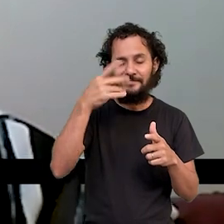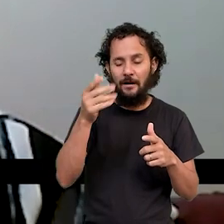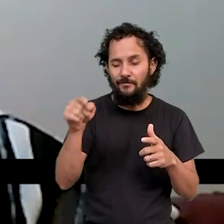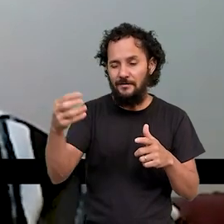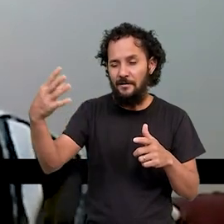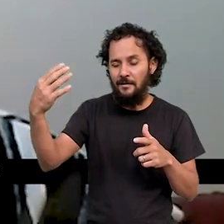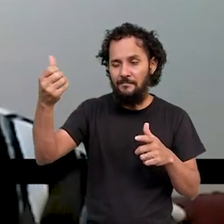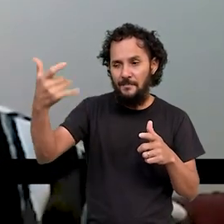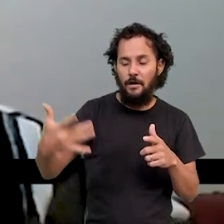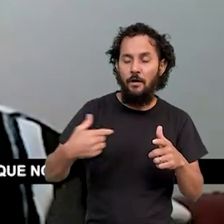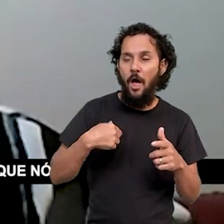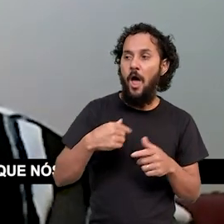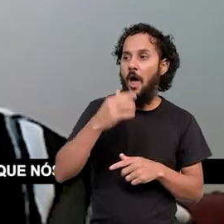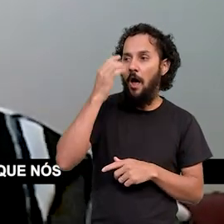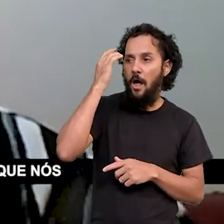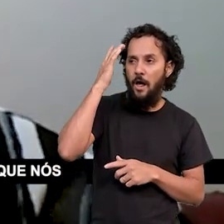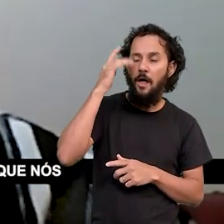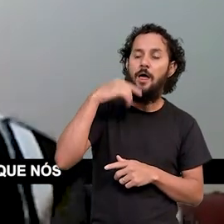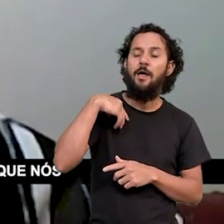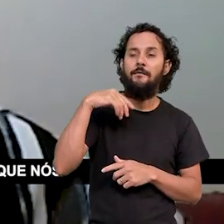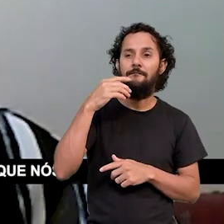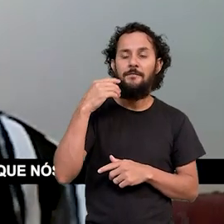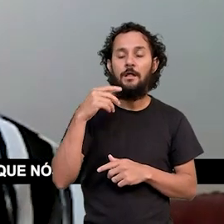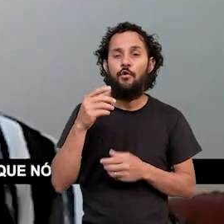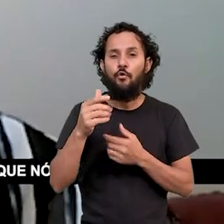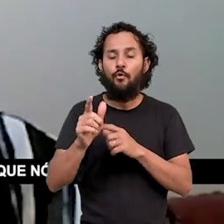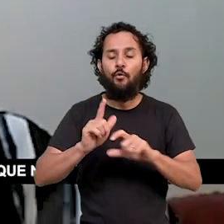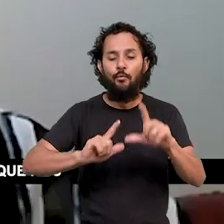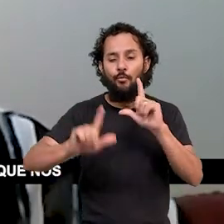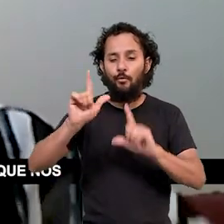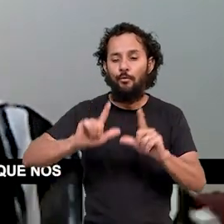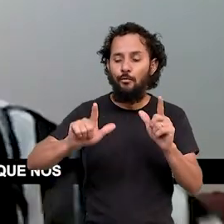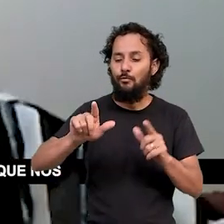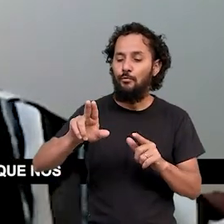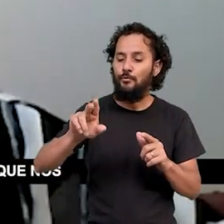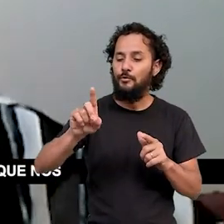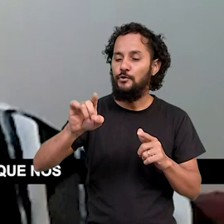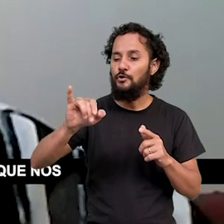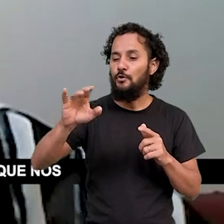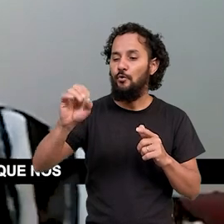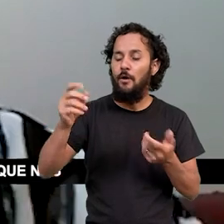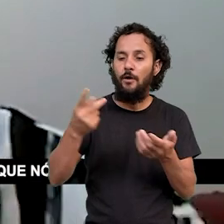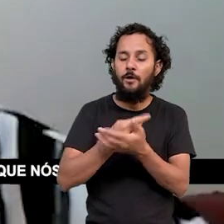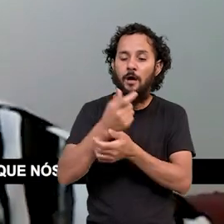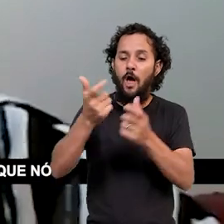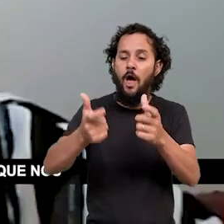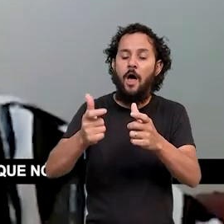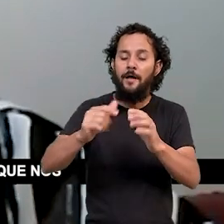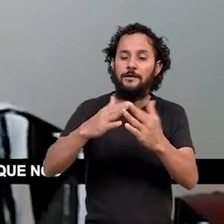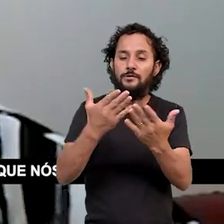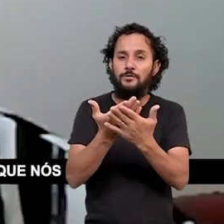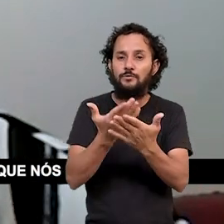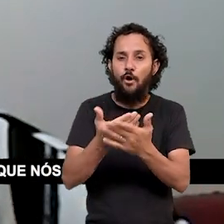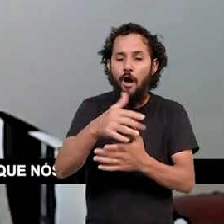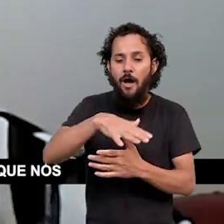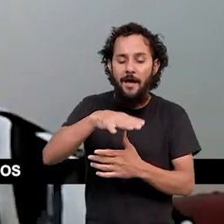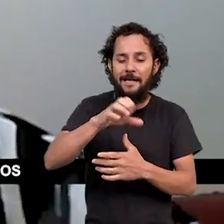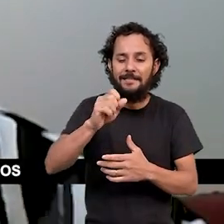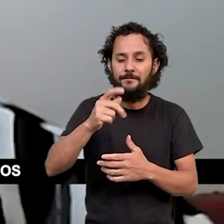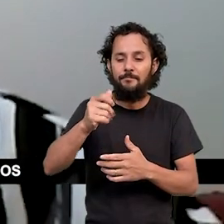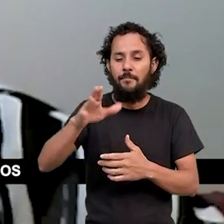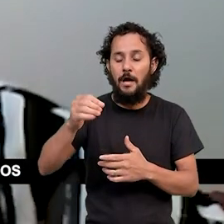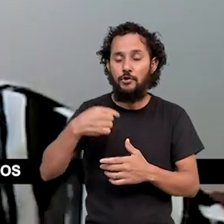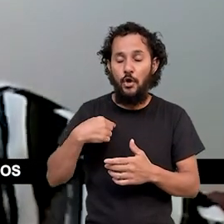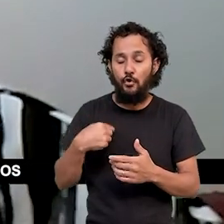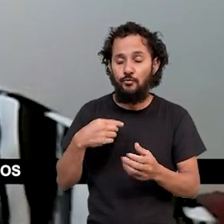ainda isso, essa questão da ludicidade, como que a gente vai viver isso dentro desse espaço escolar, porque nós, né,